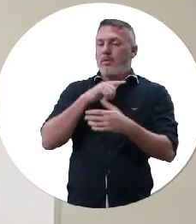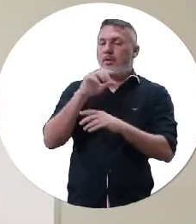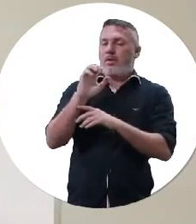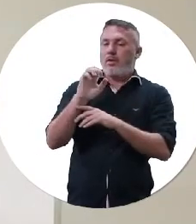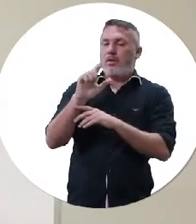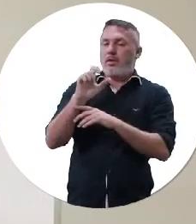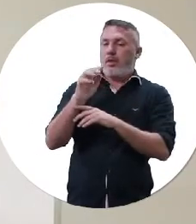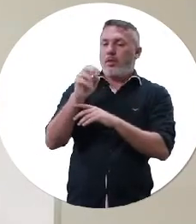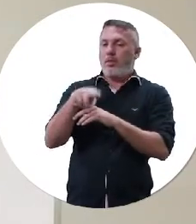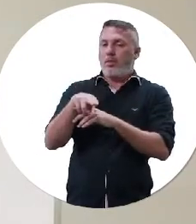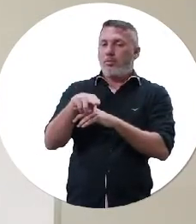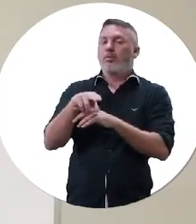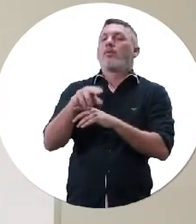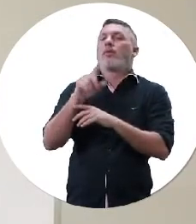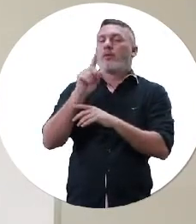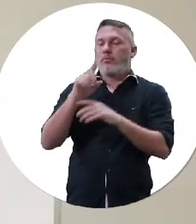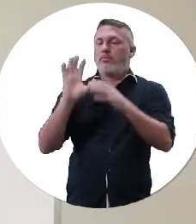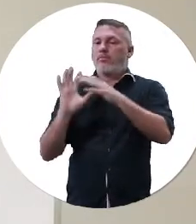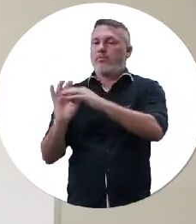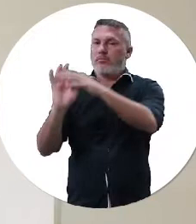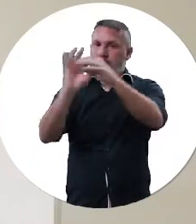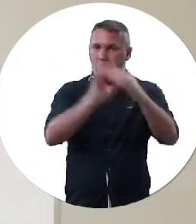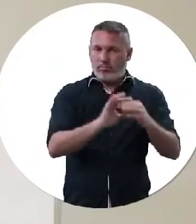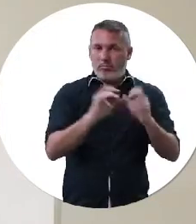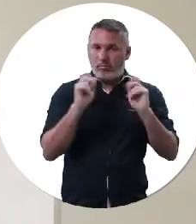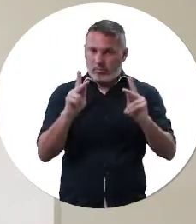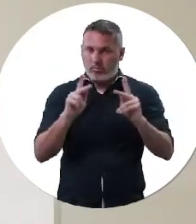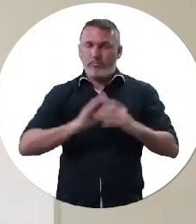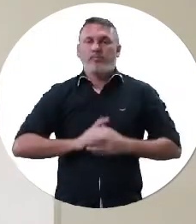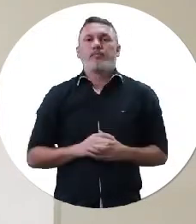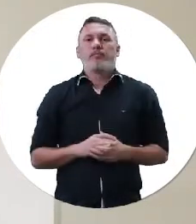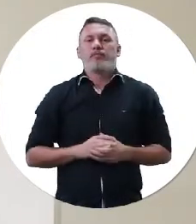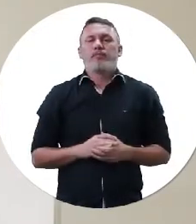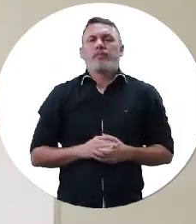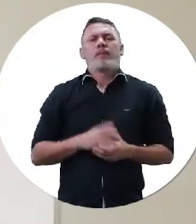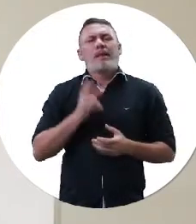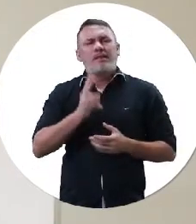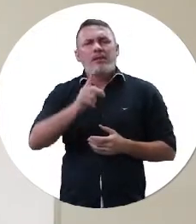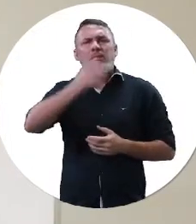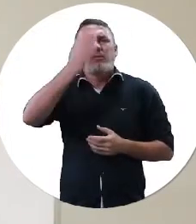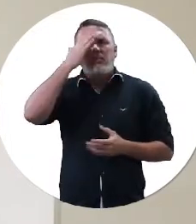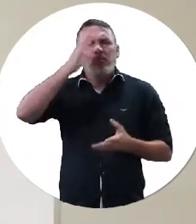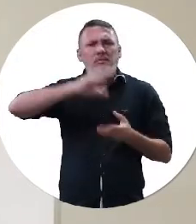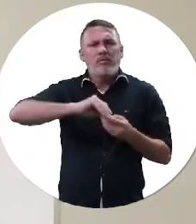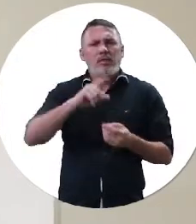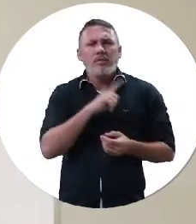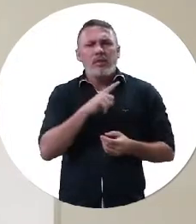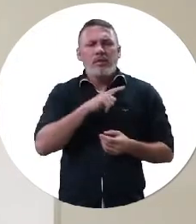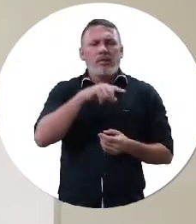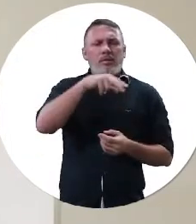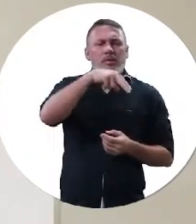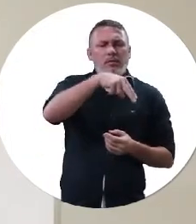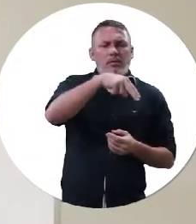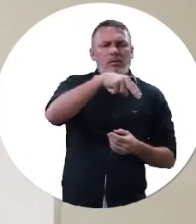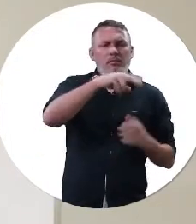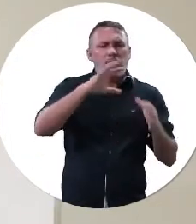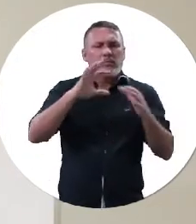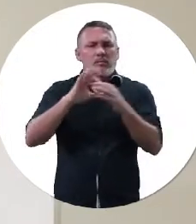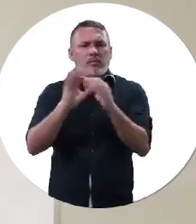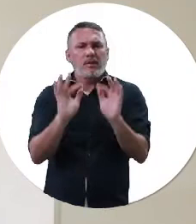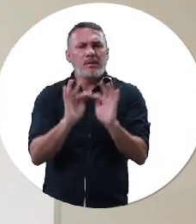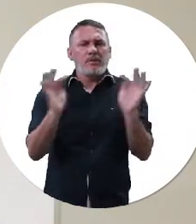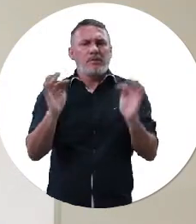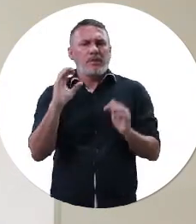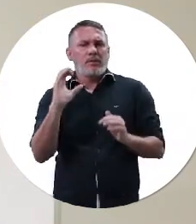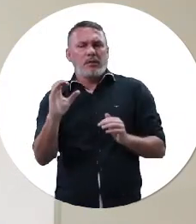última camada para se estabilizar. Então, se ele precisa de 3 elétrons, ao todo ele precisa fazer 3 ligações. Ok? Então,